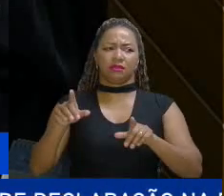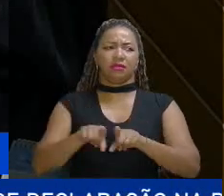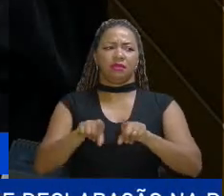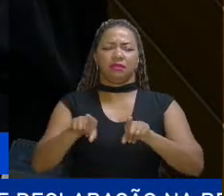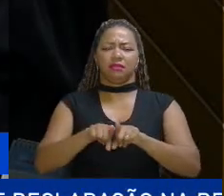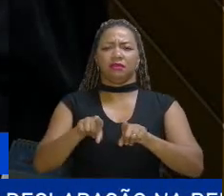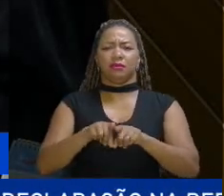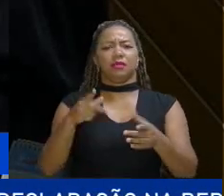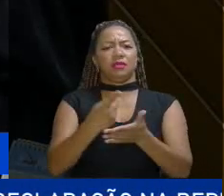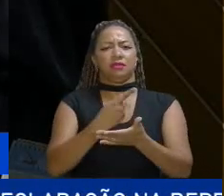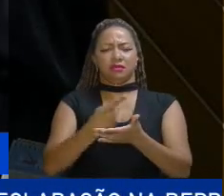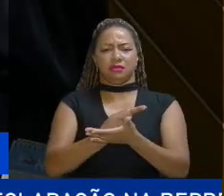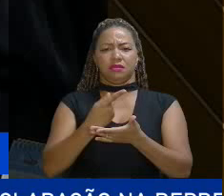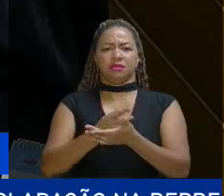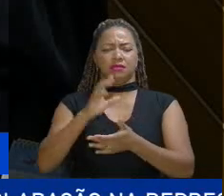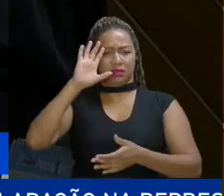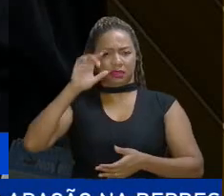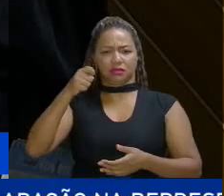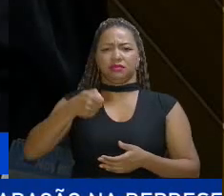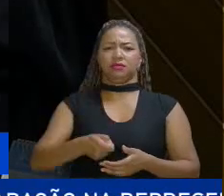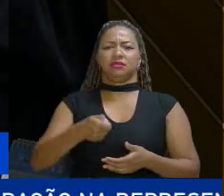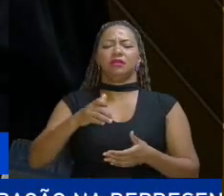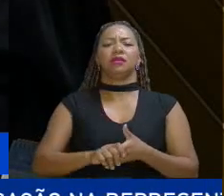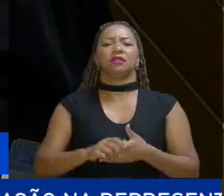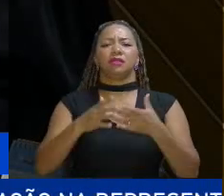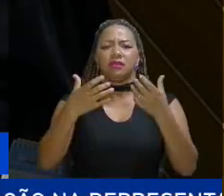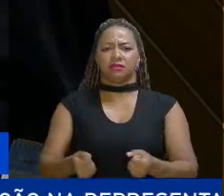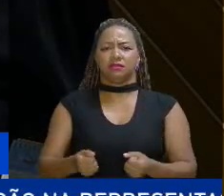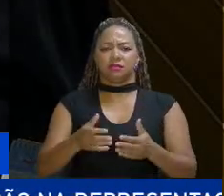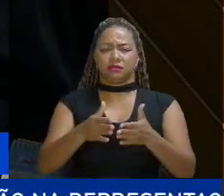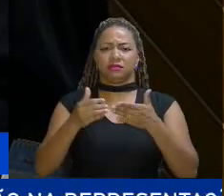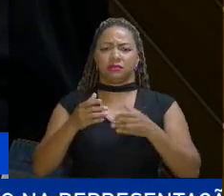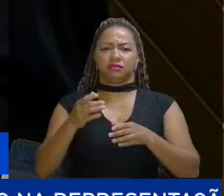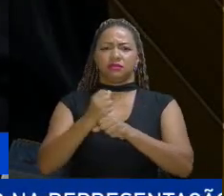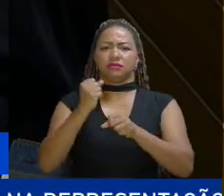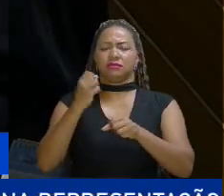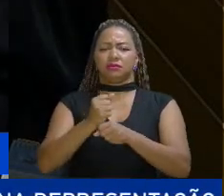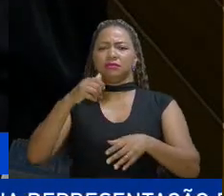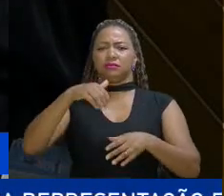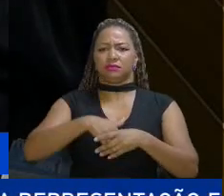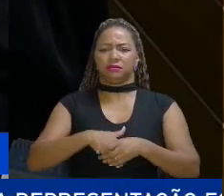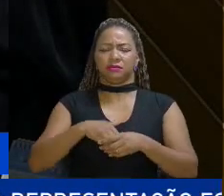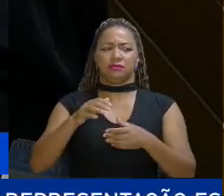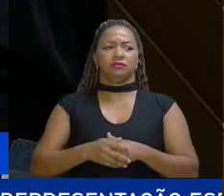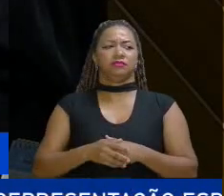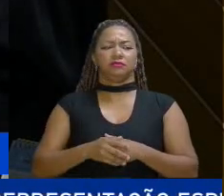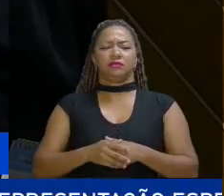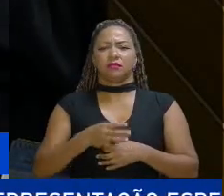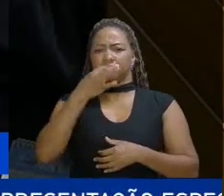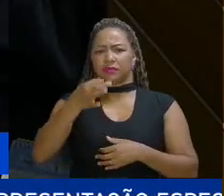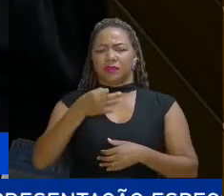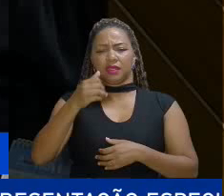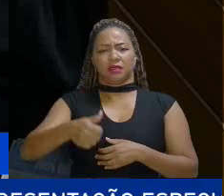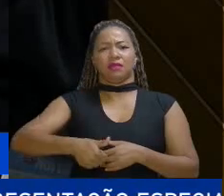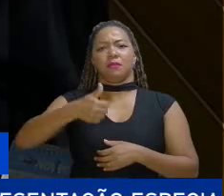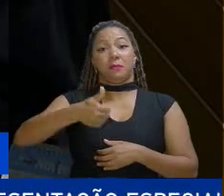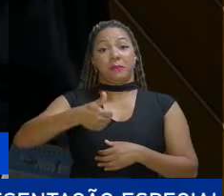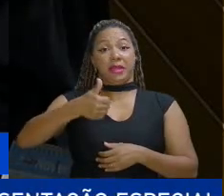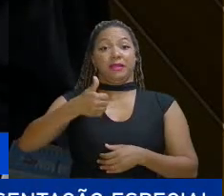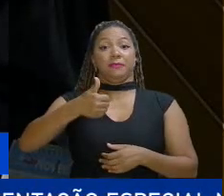menos equívoco da decisão prolatada ao acatar o pedido de recontagem dos votos. Tendo em vista ser os